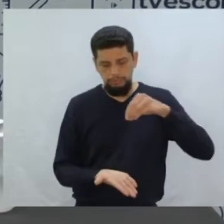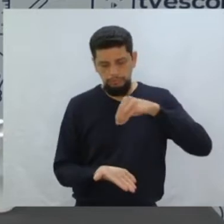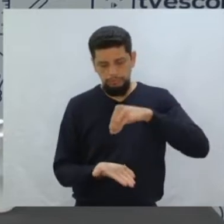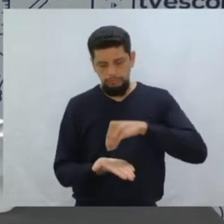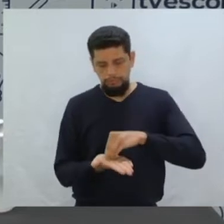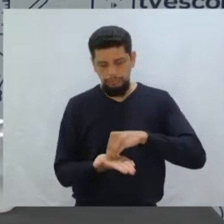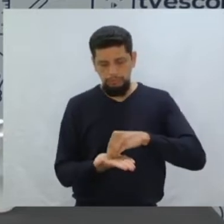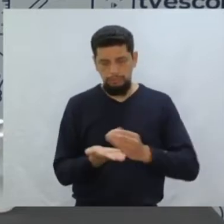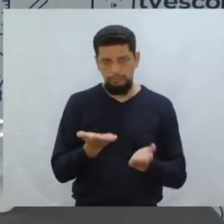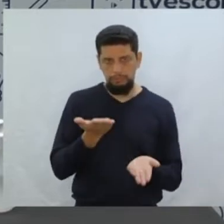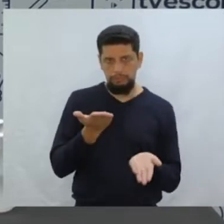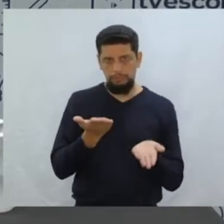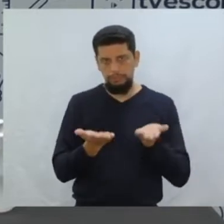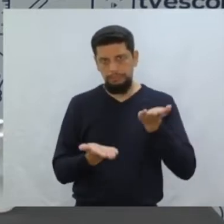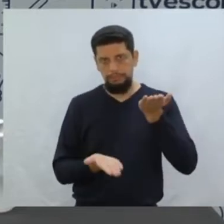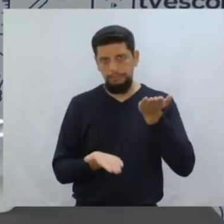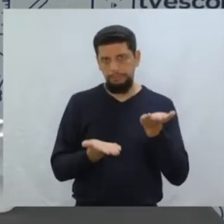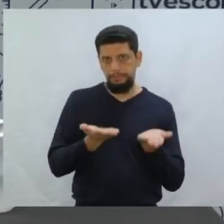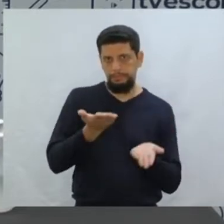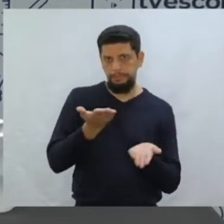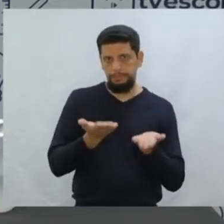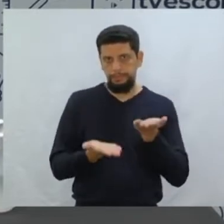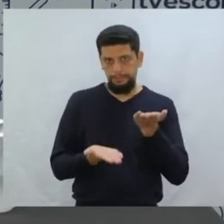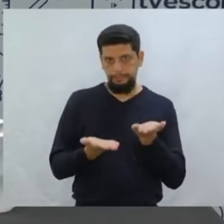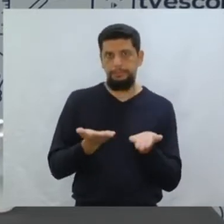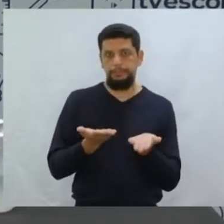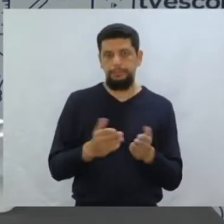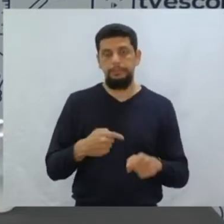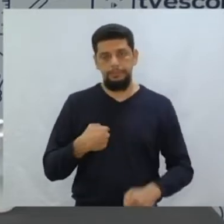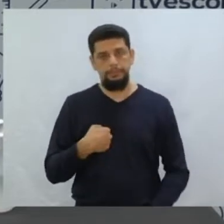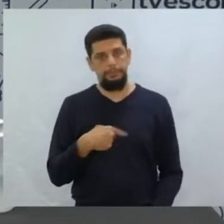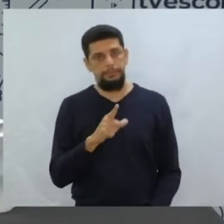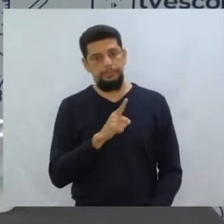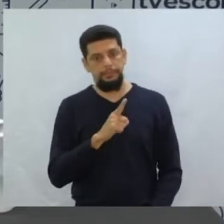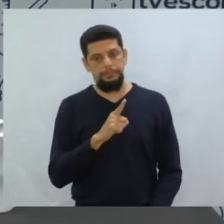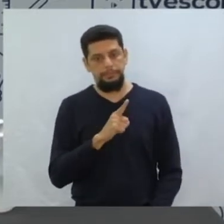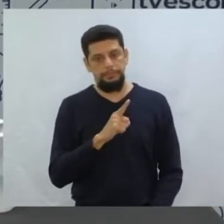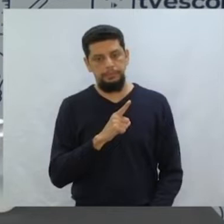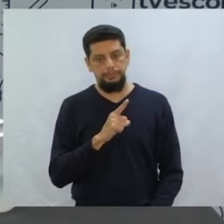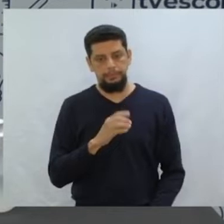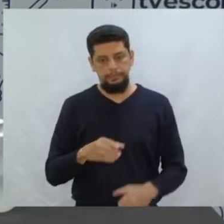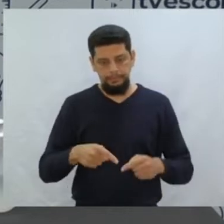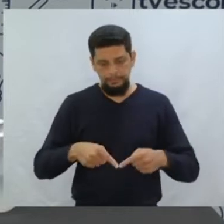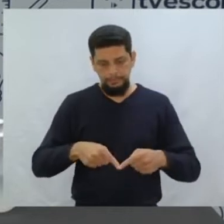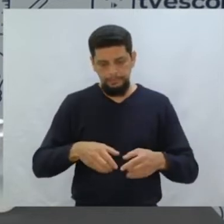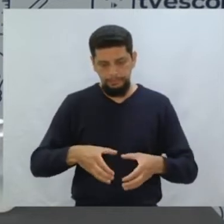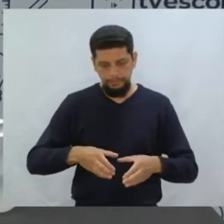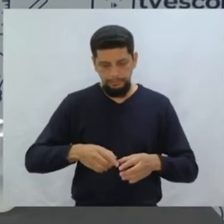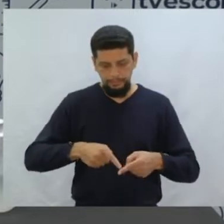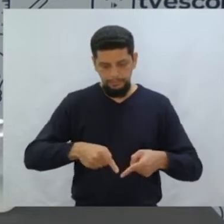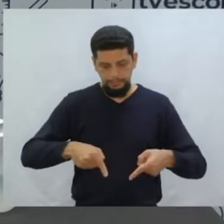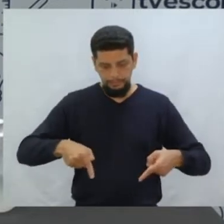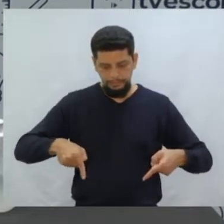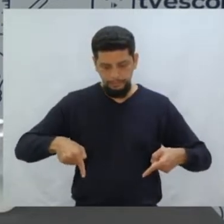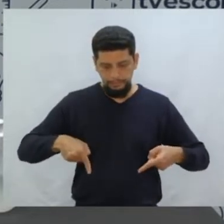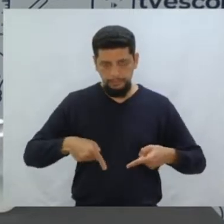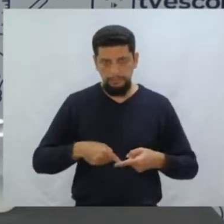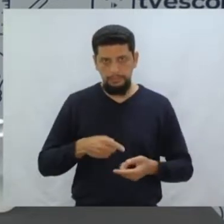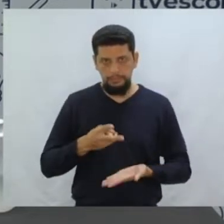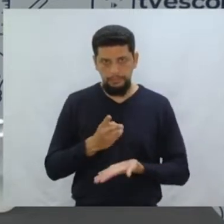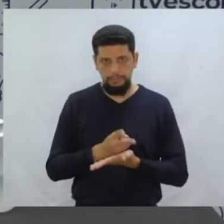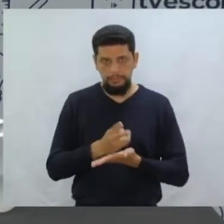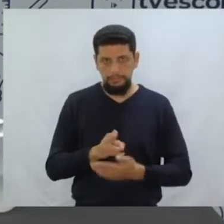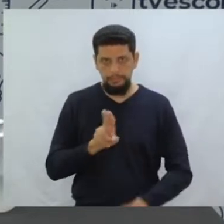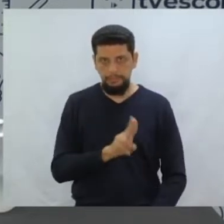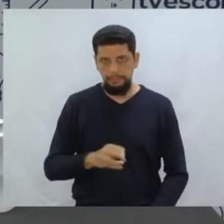aonde, que qual desses dois que era mais pesado, tá? Eu tenho aqui também essa balança que é bastante